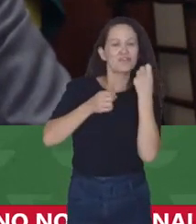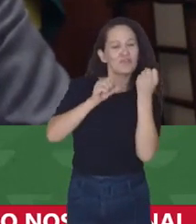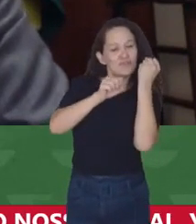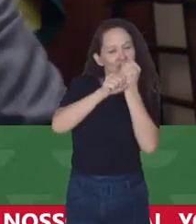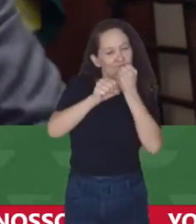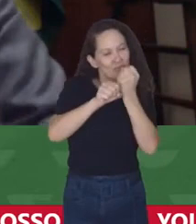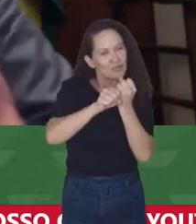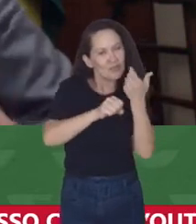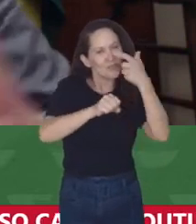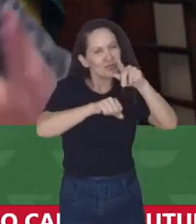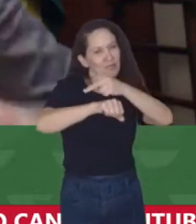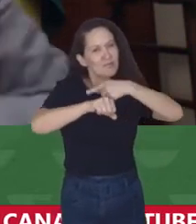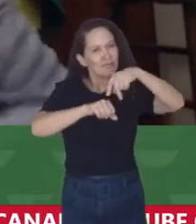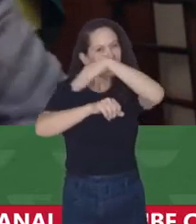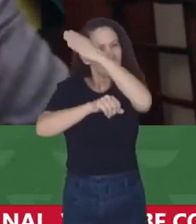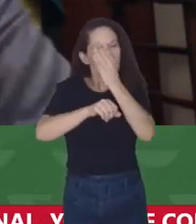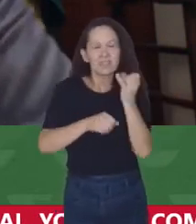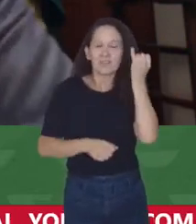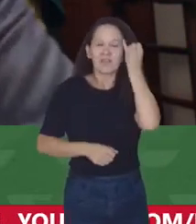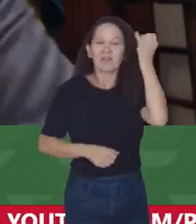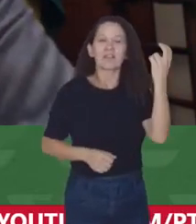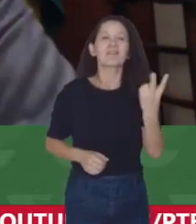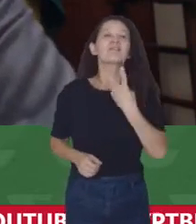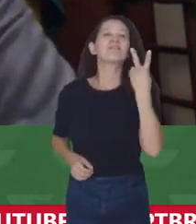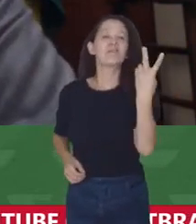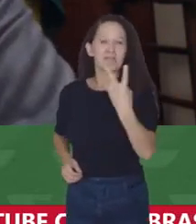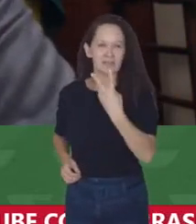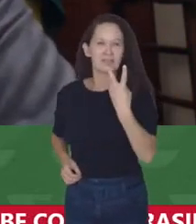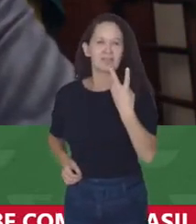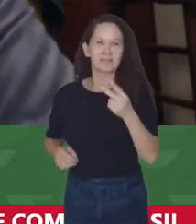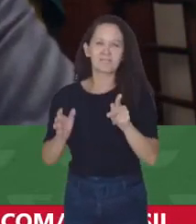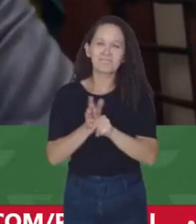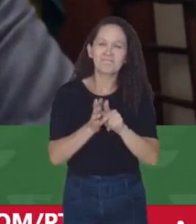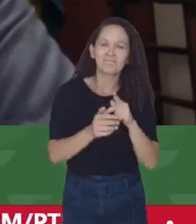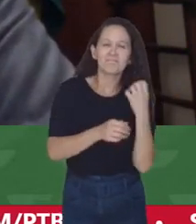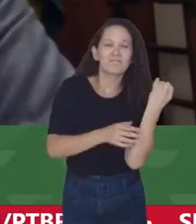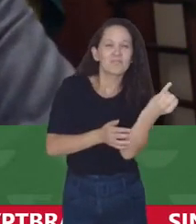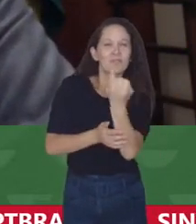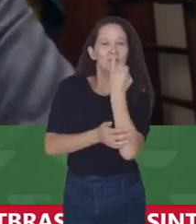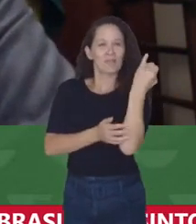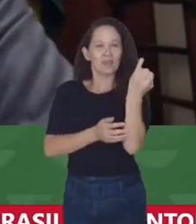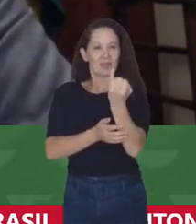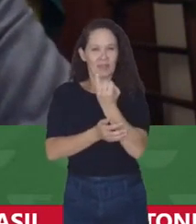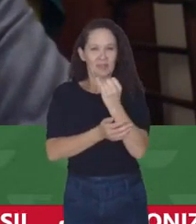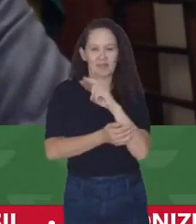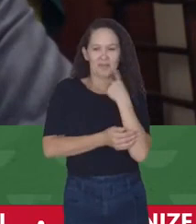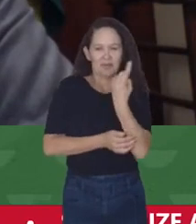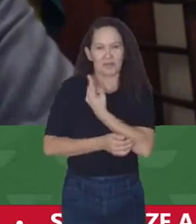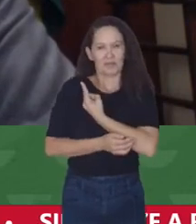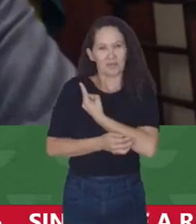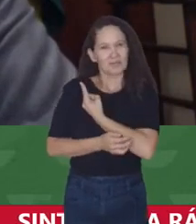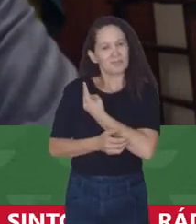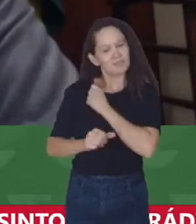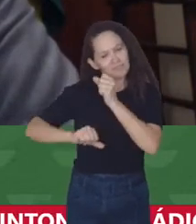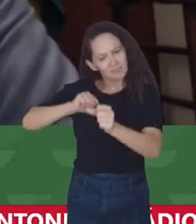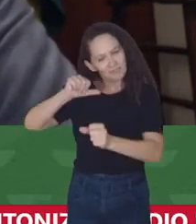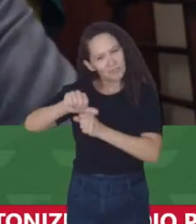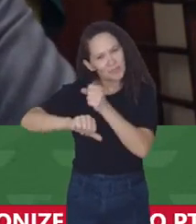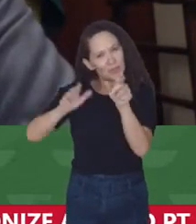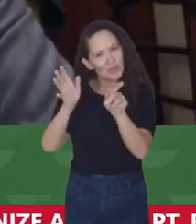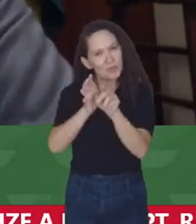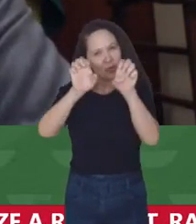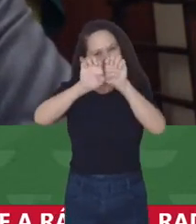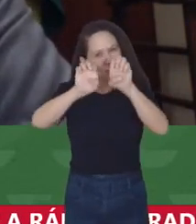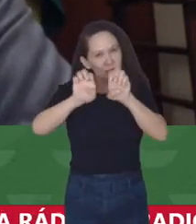Brasil, também com ideias e valores que são extremamente importantes para mudanças mais